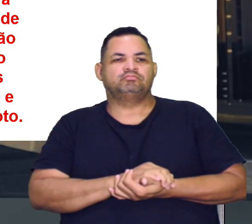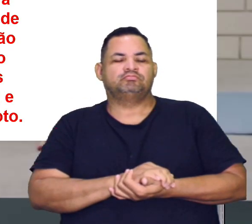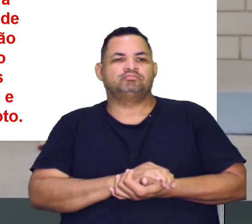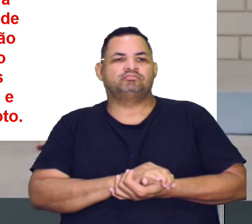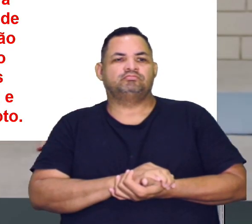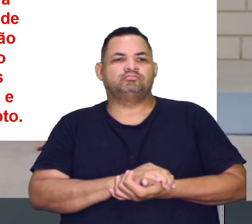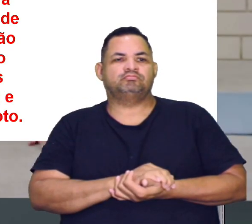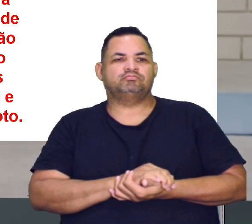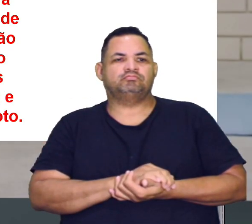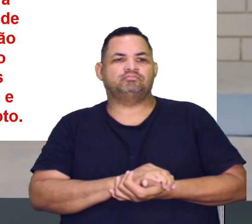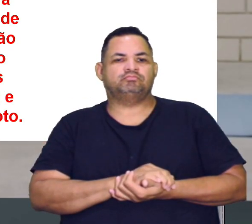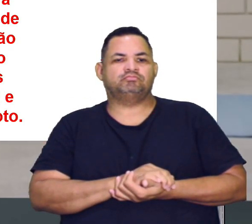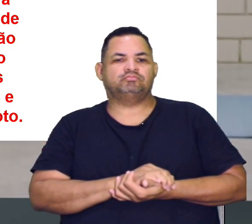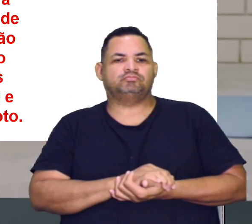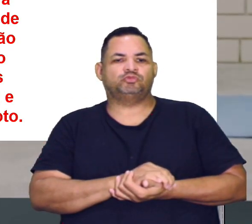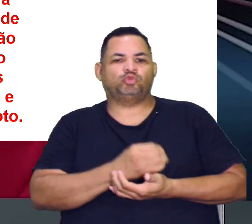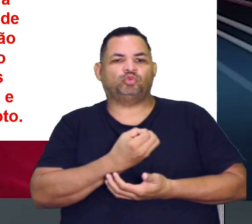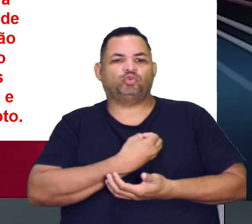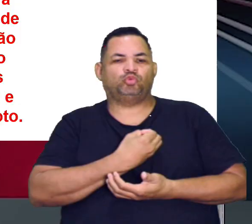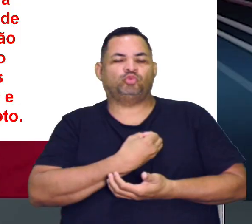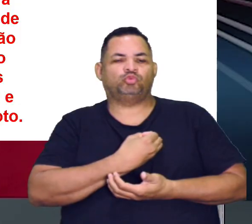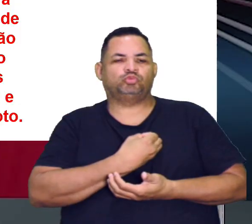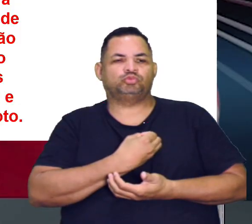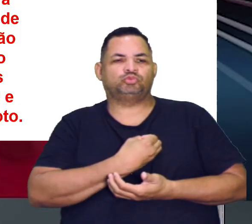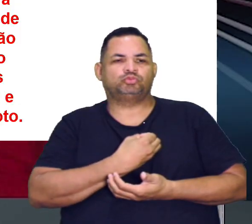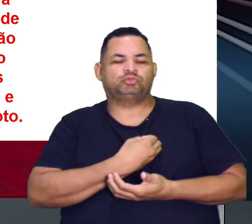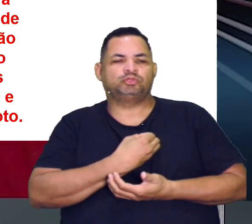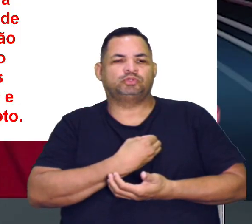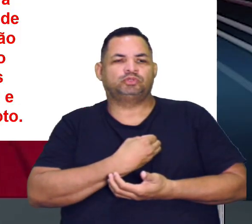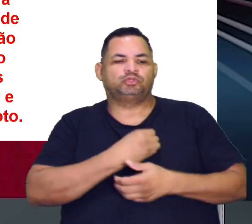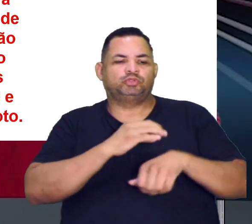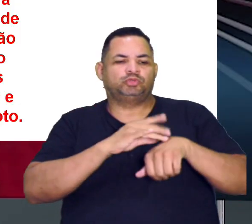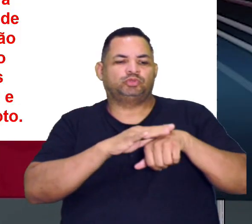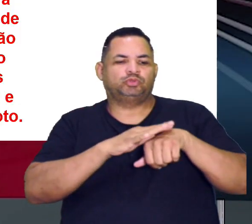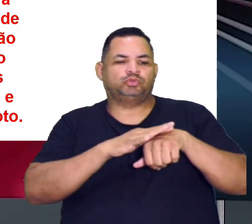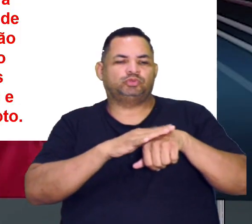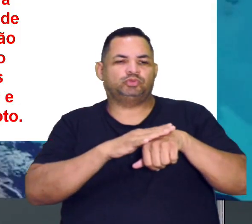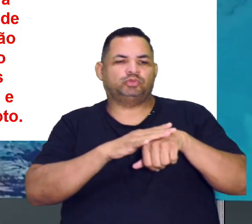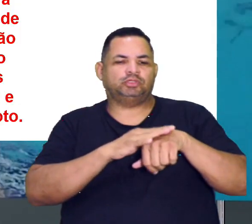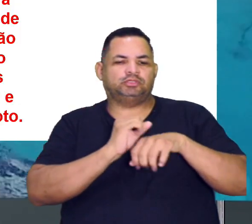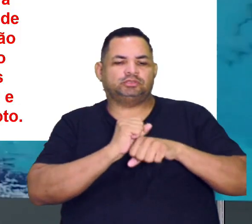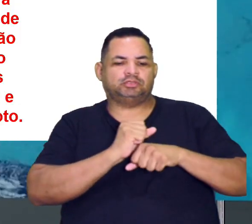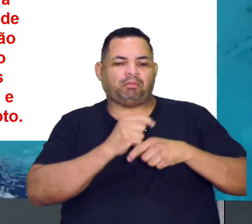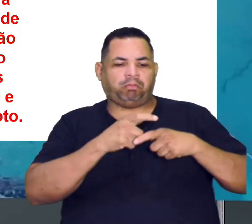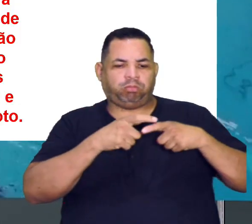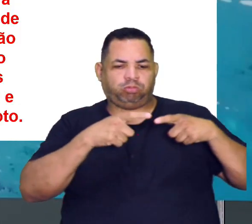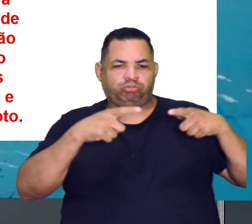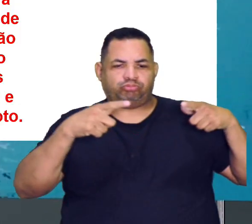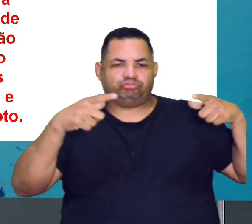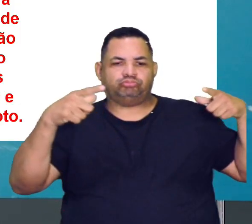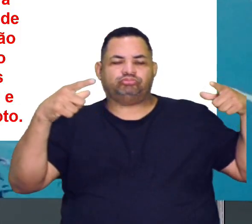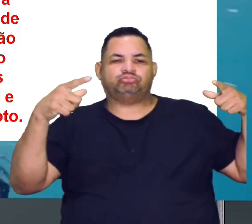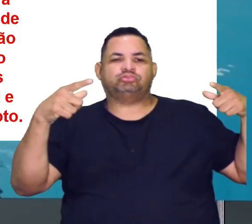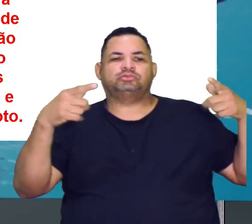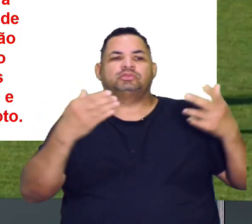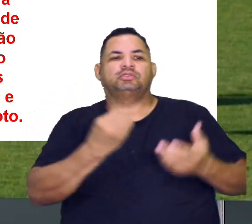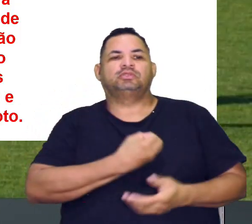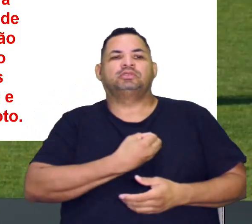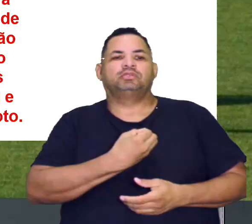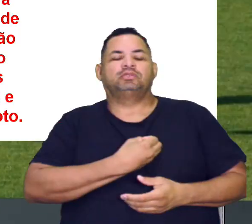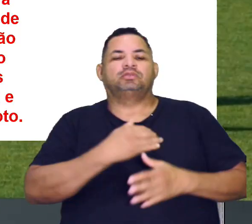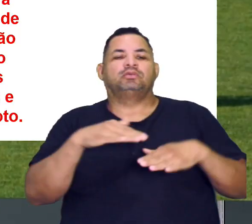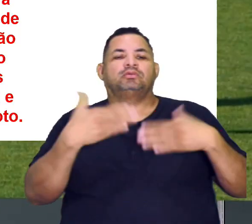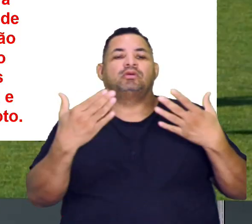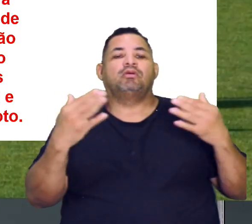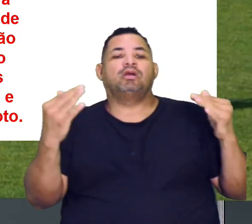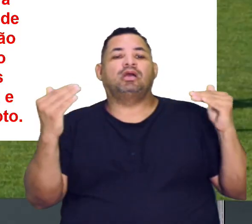aumento de muitas doenças crônicas. E essas doenças crônicas, prof, elas estão ligadas ao